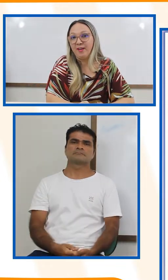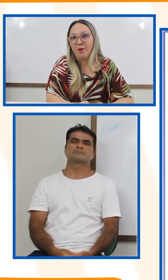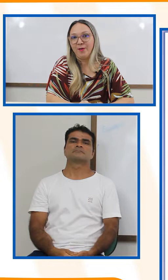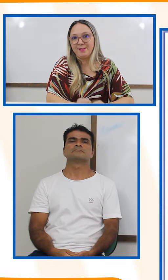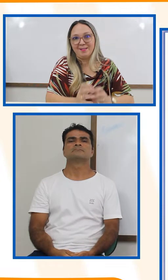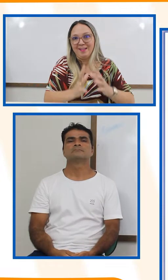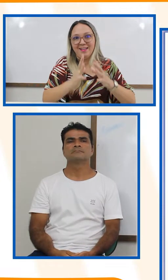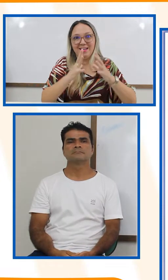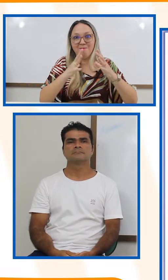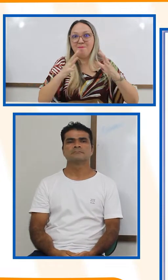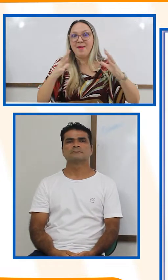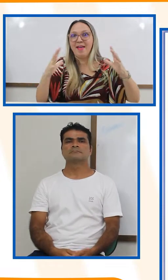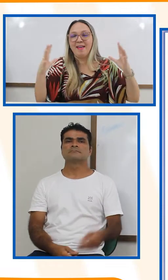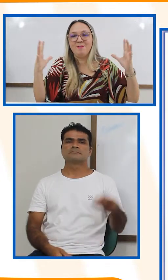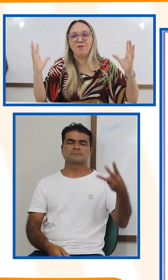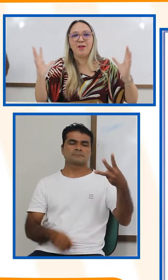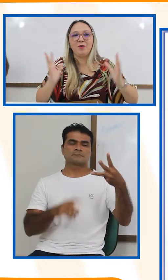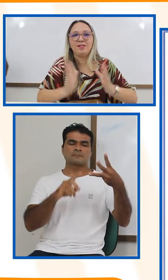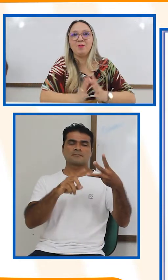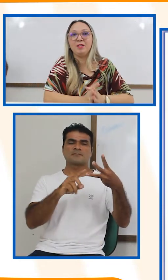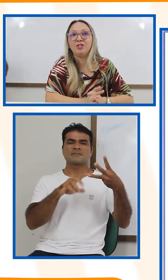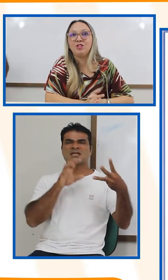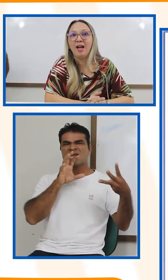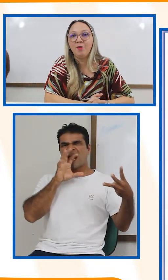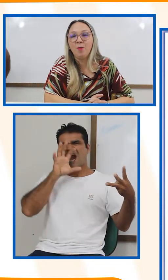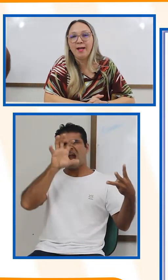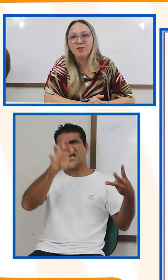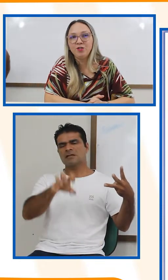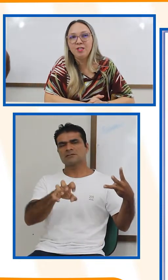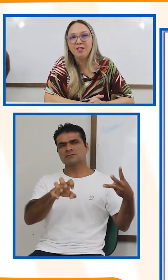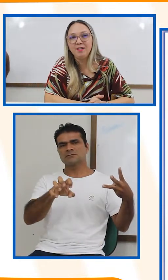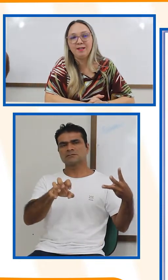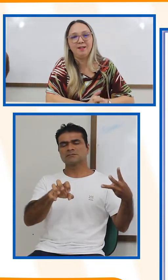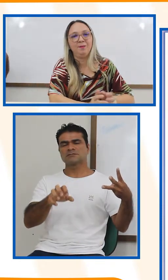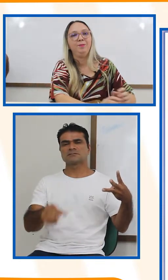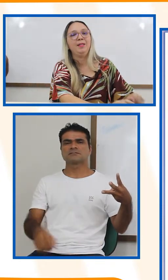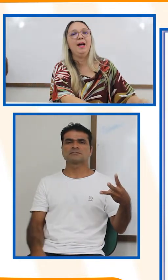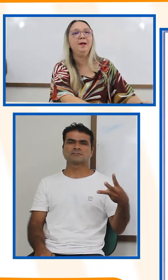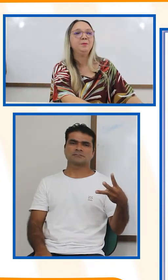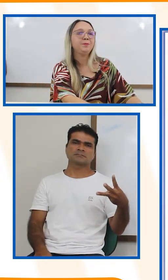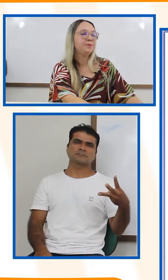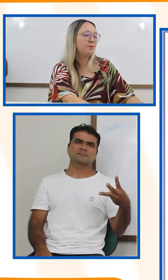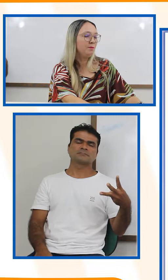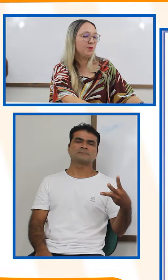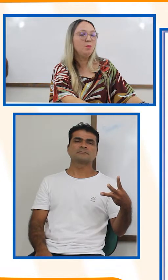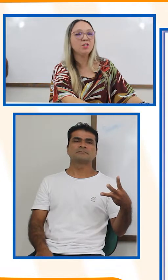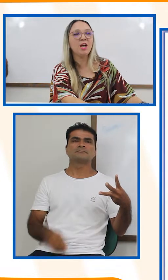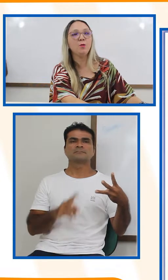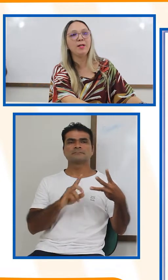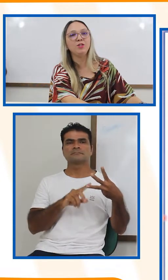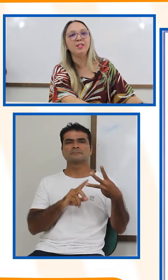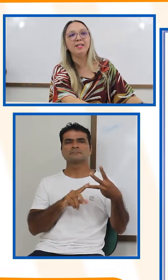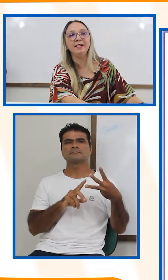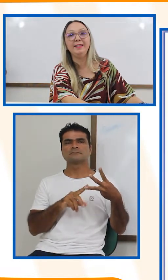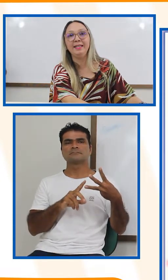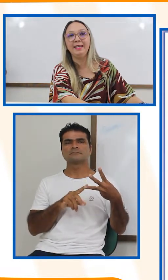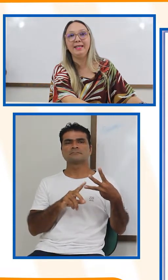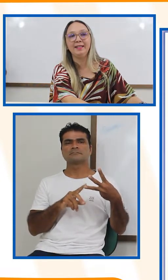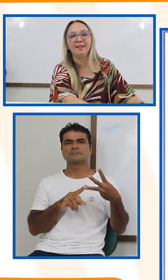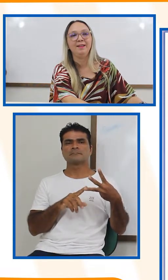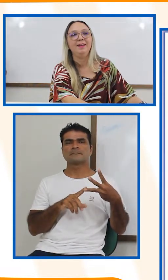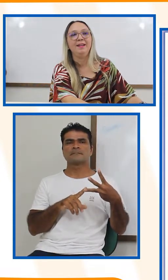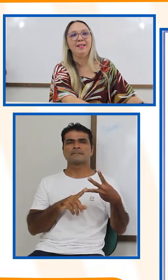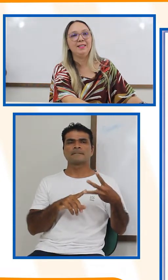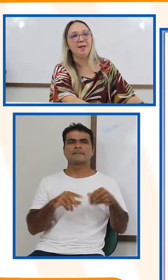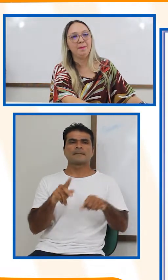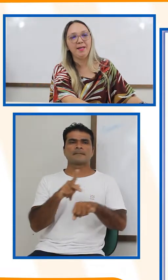como é feroz. Ele é bem feroz, é uma jaguatirica, tá? Uma jaguatirica